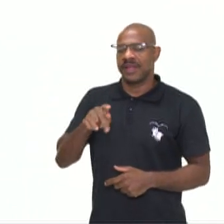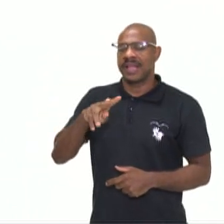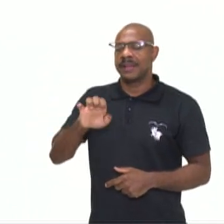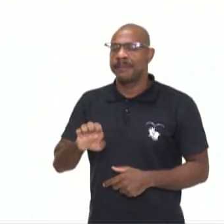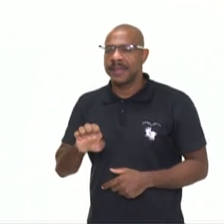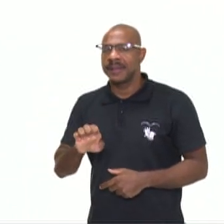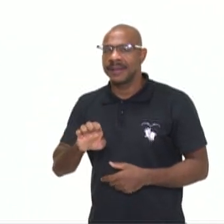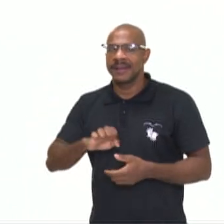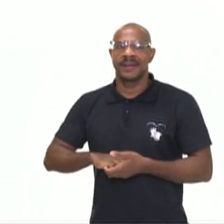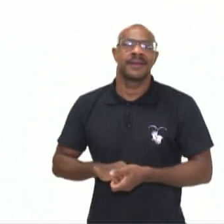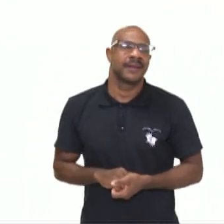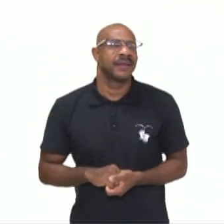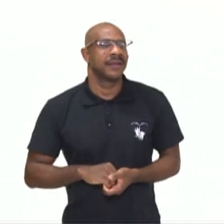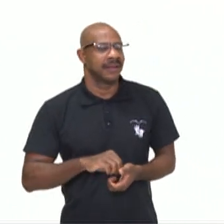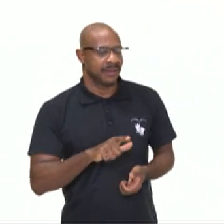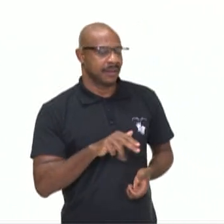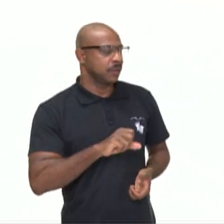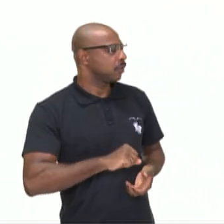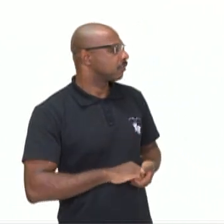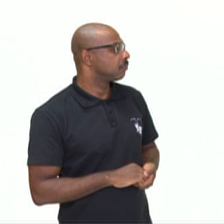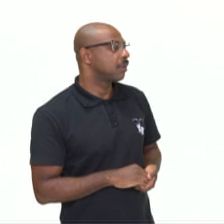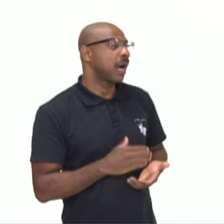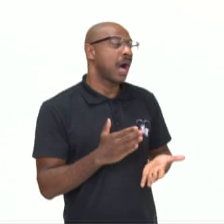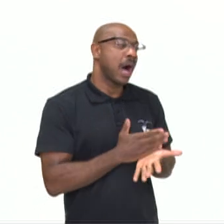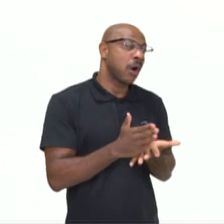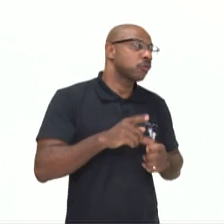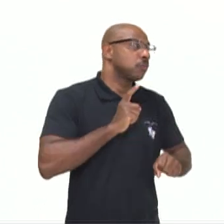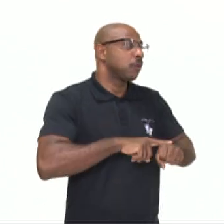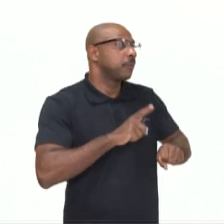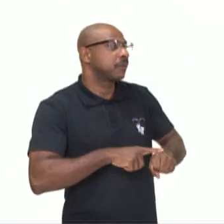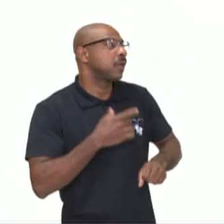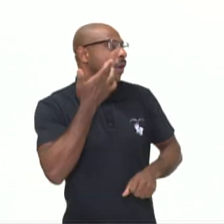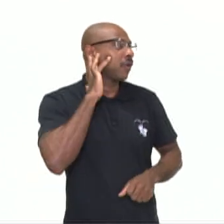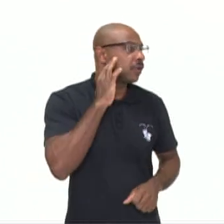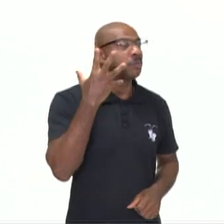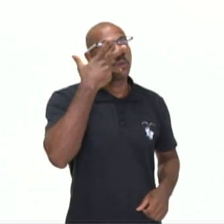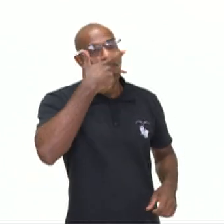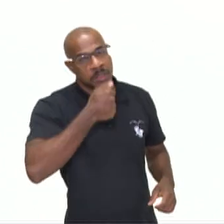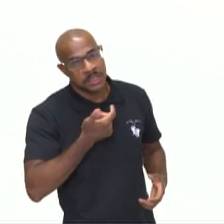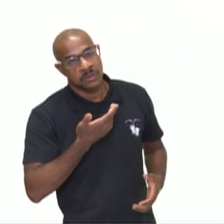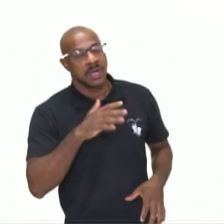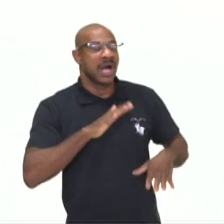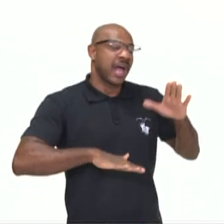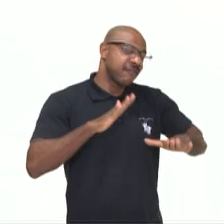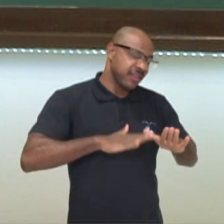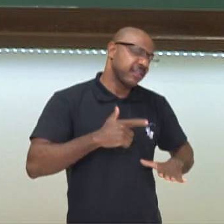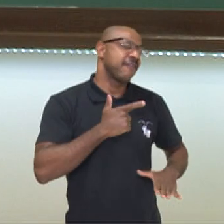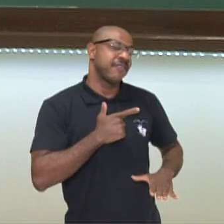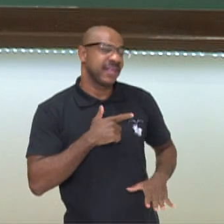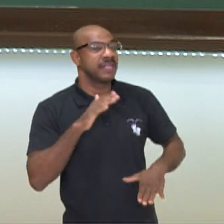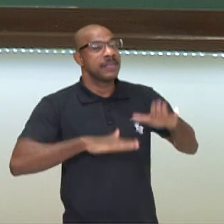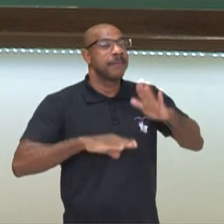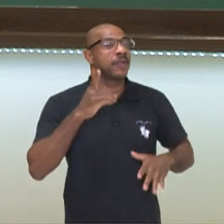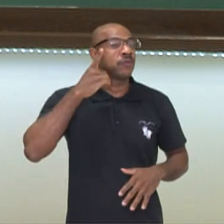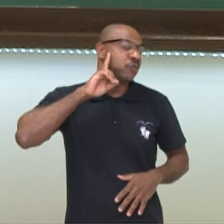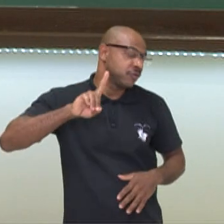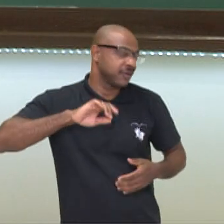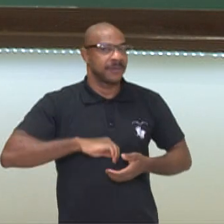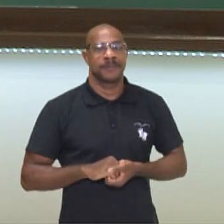imagina? Lucas, em alguns momentos eu acho ele bonito e outros acho feio. Depende do